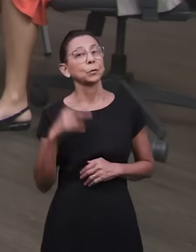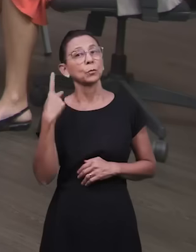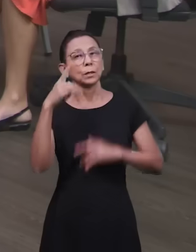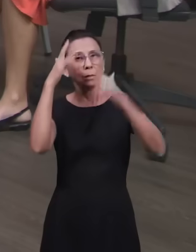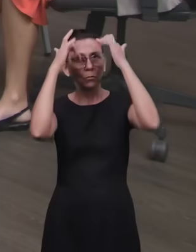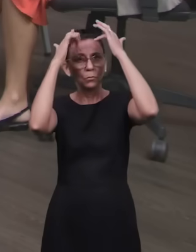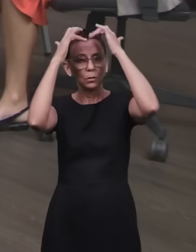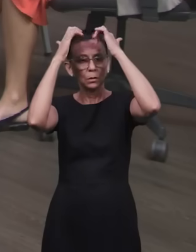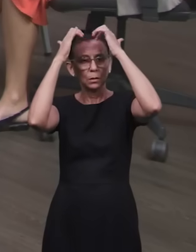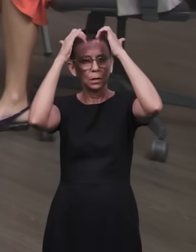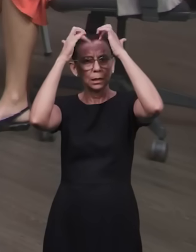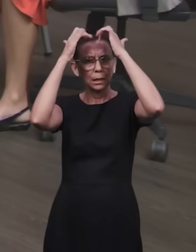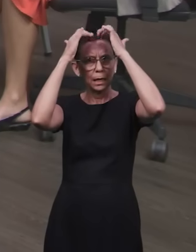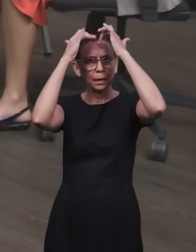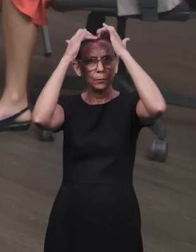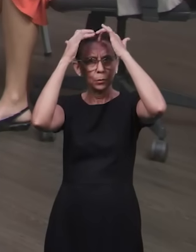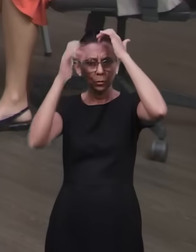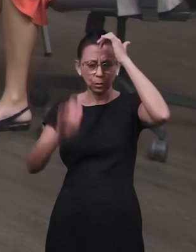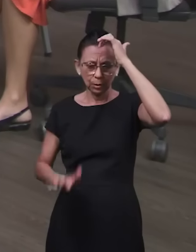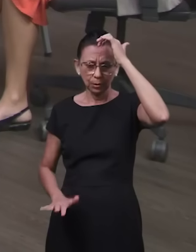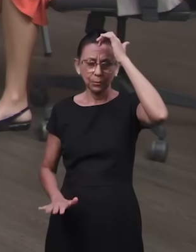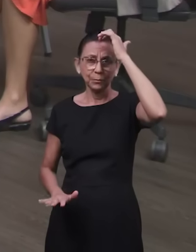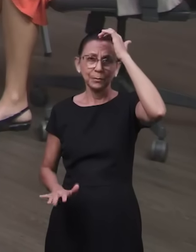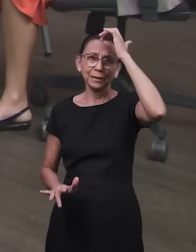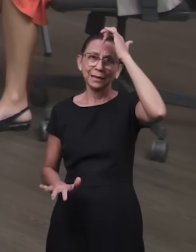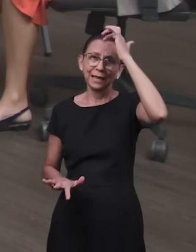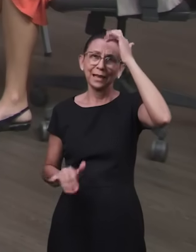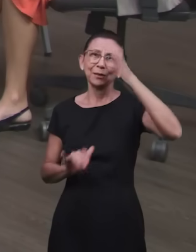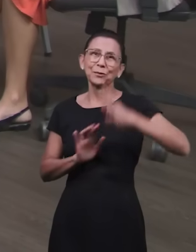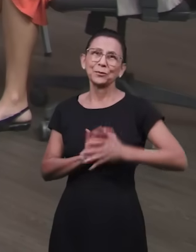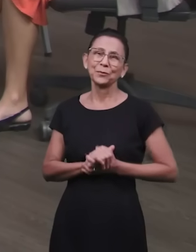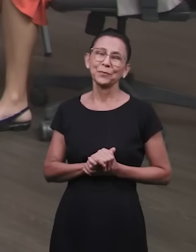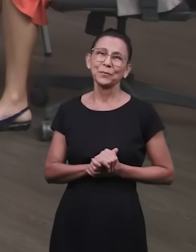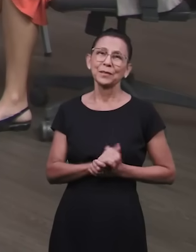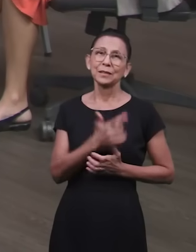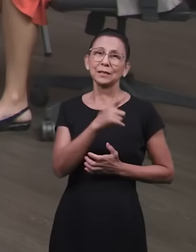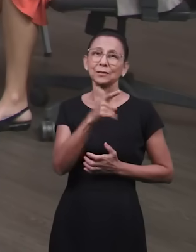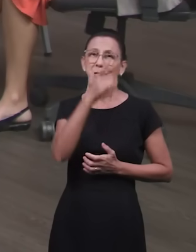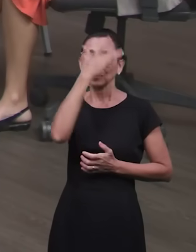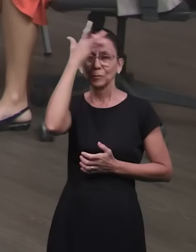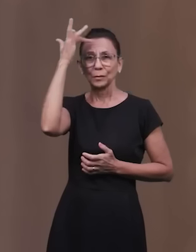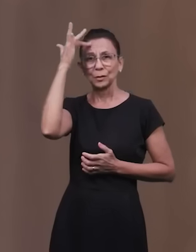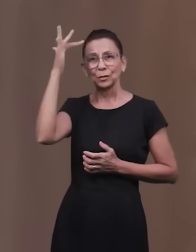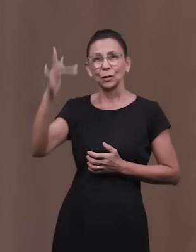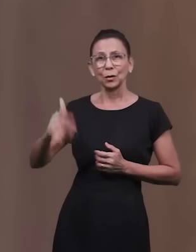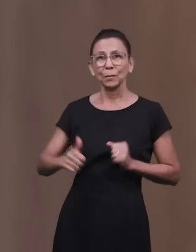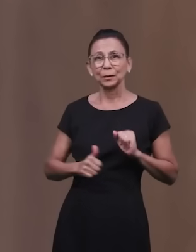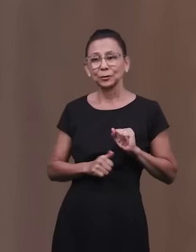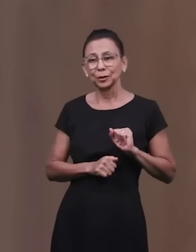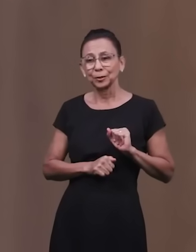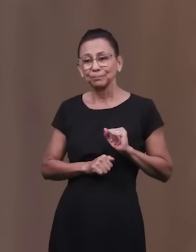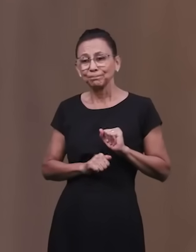cerebral que aprendeu a funcionar assim, numa época que quem devia te proteger lá não estava.